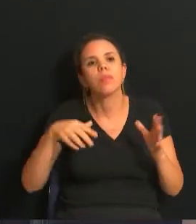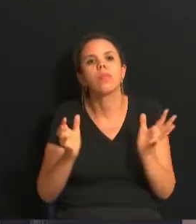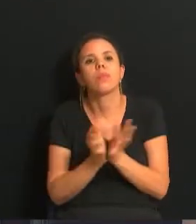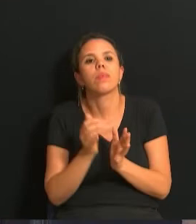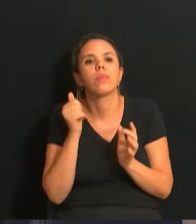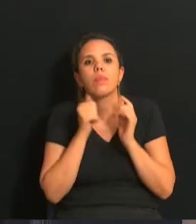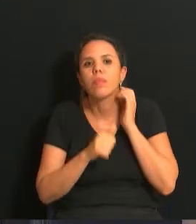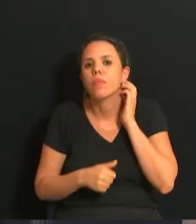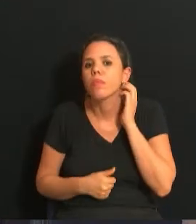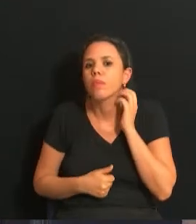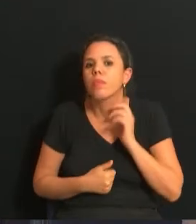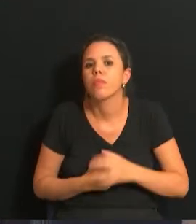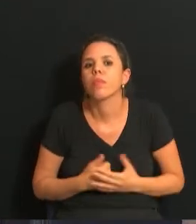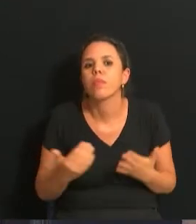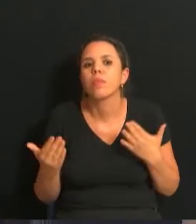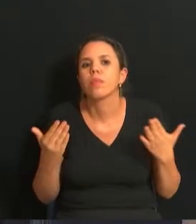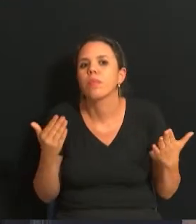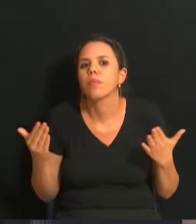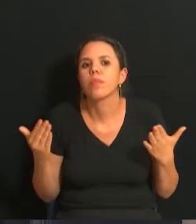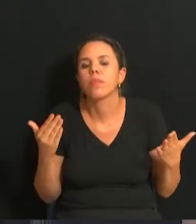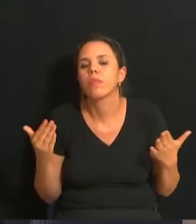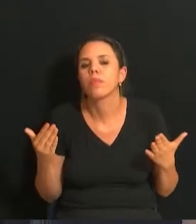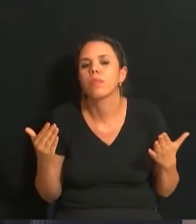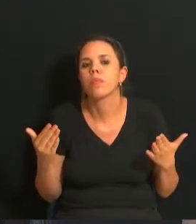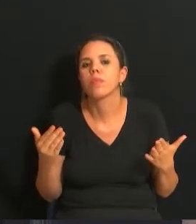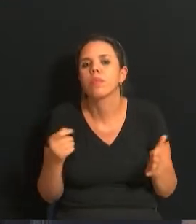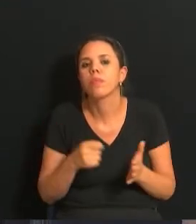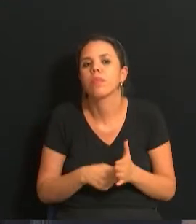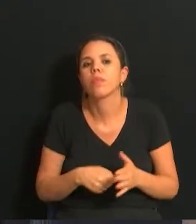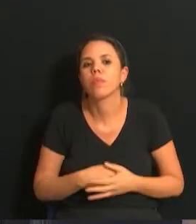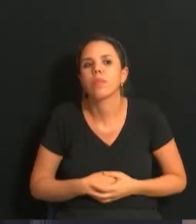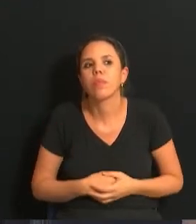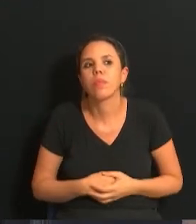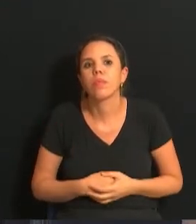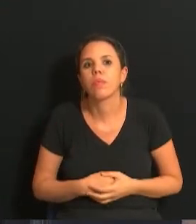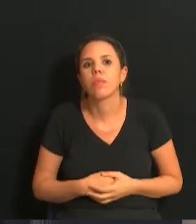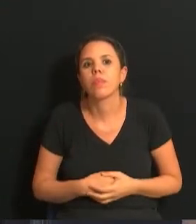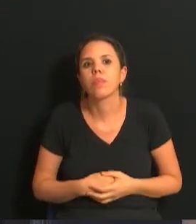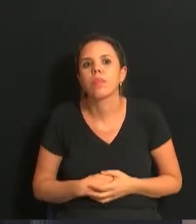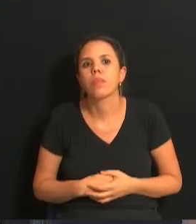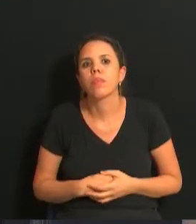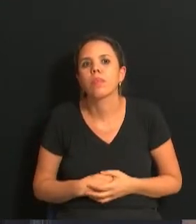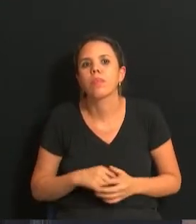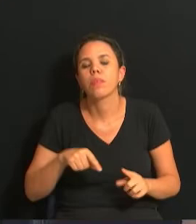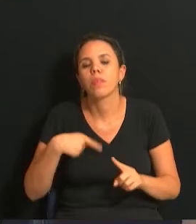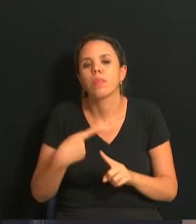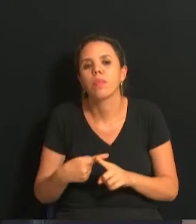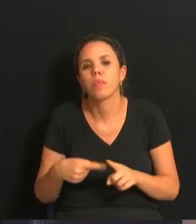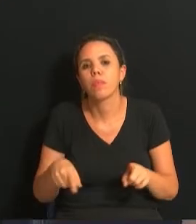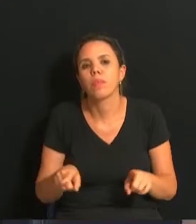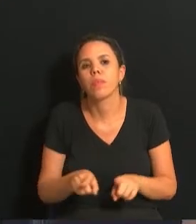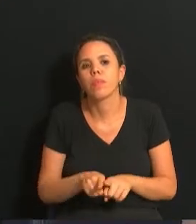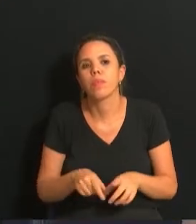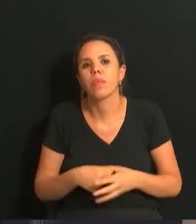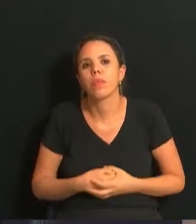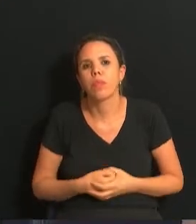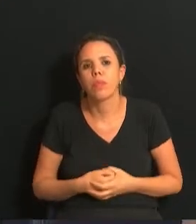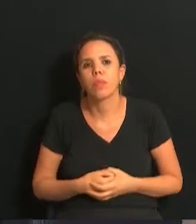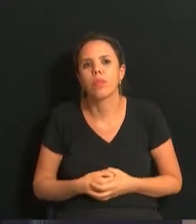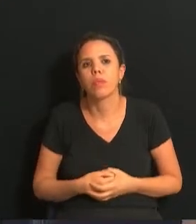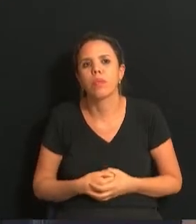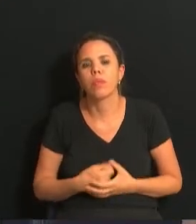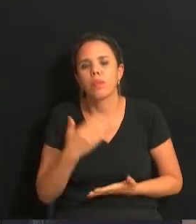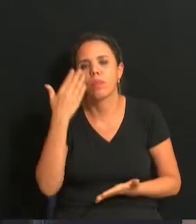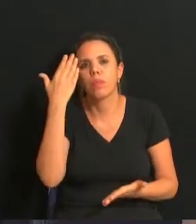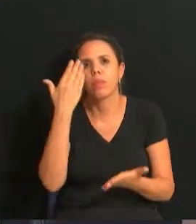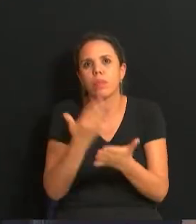Mulher quais foram os encaminhamentos, mas para além disso também, eu acredito que a